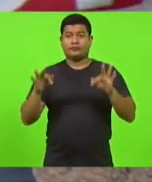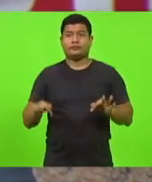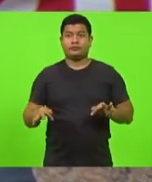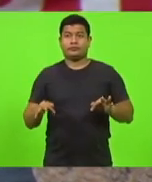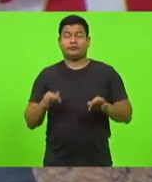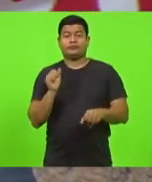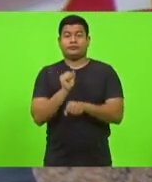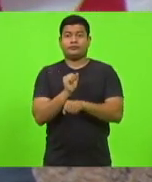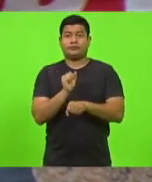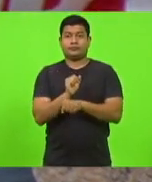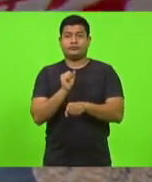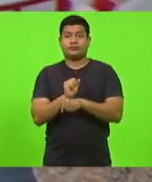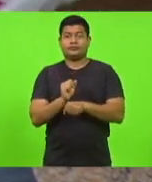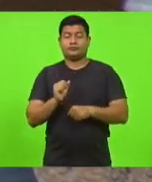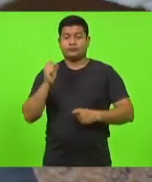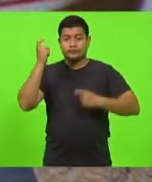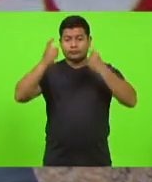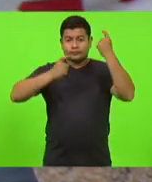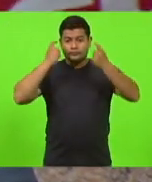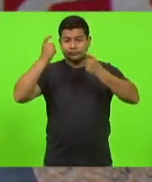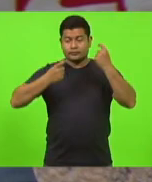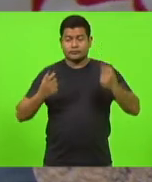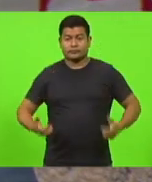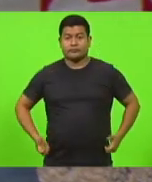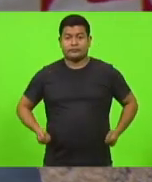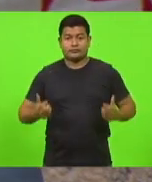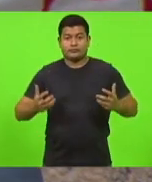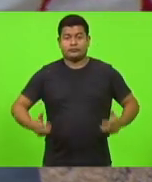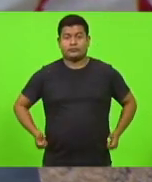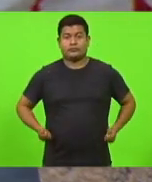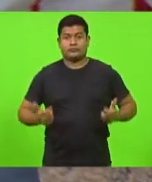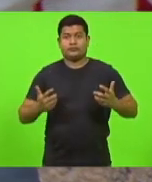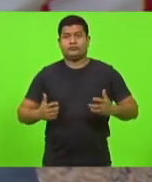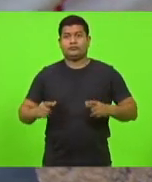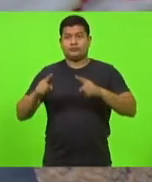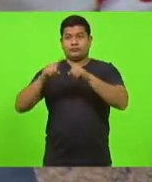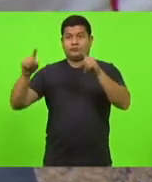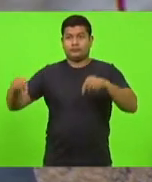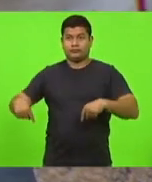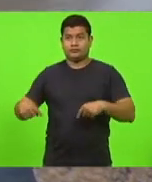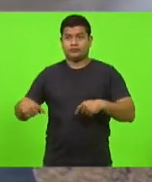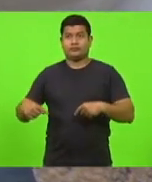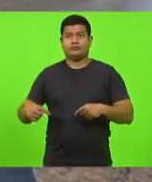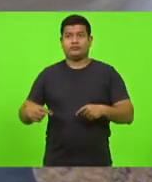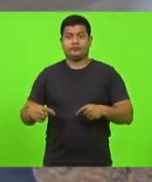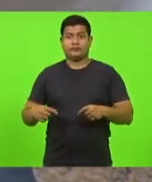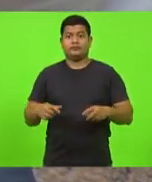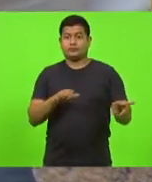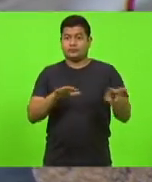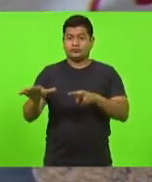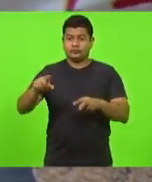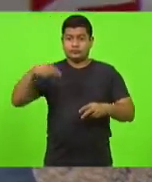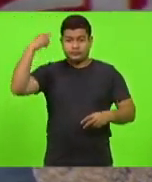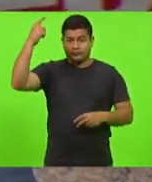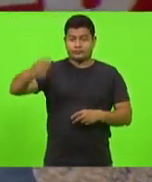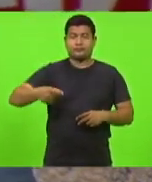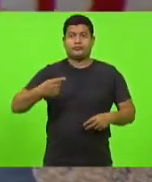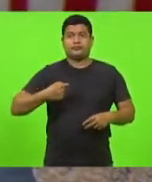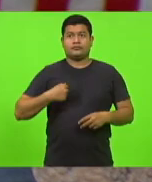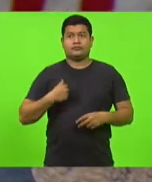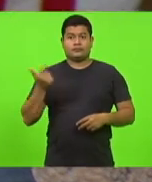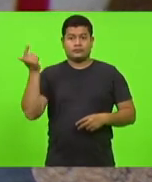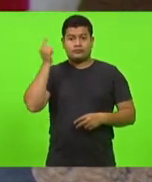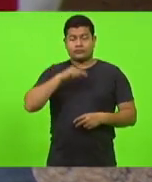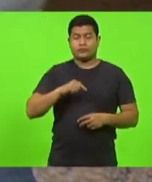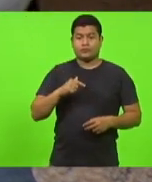essa preocupação com os gastos, né, com o servidorismo, passe para a semana que vem também, a gente consiga considerar